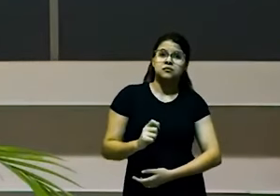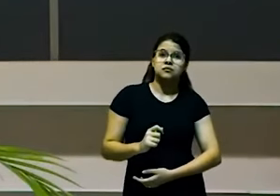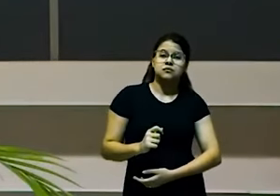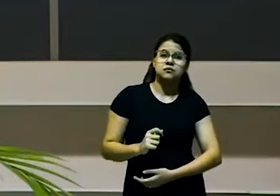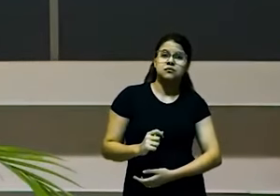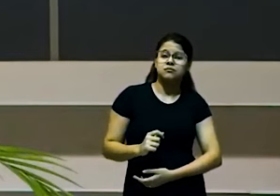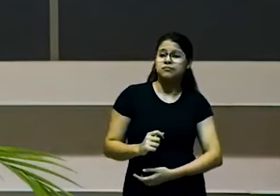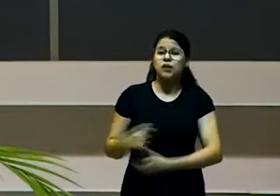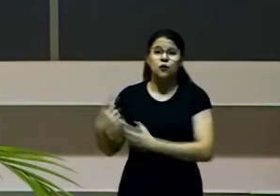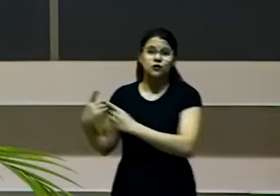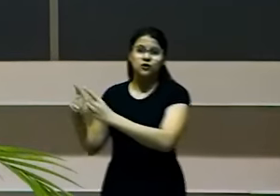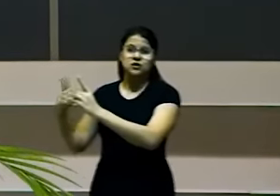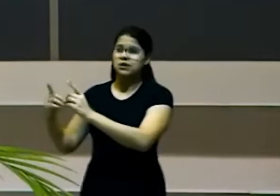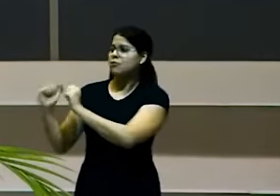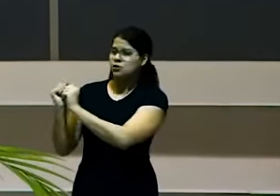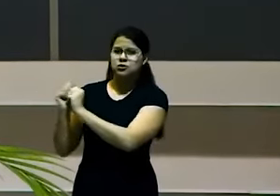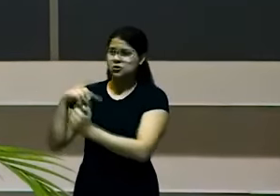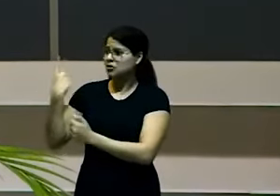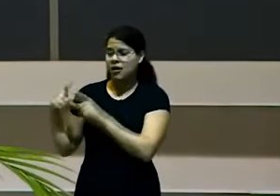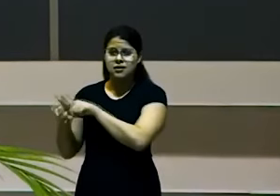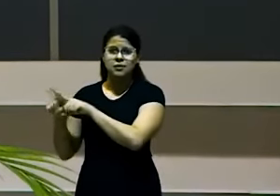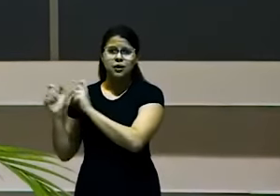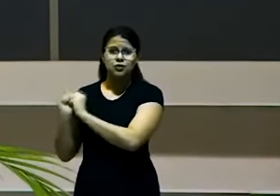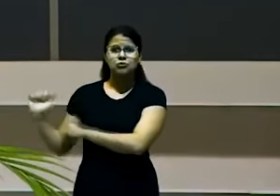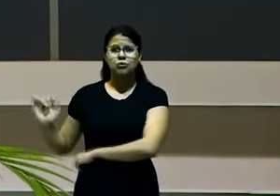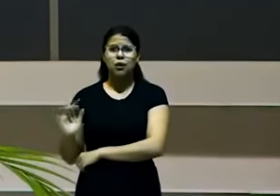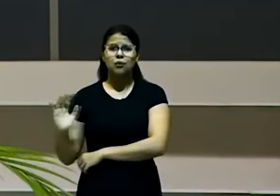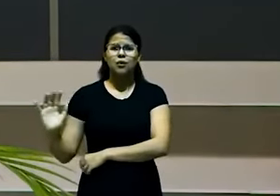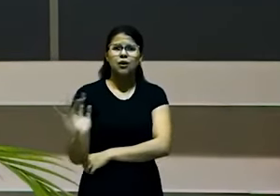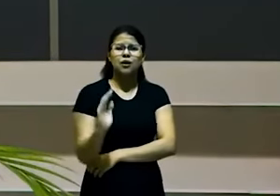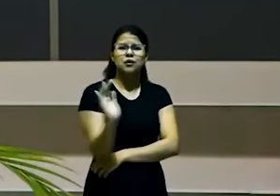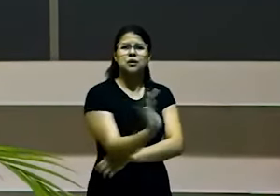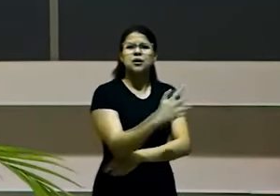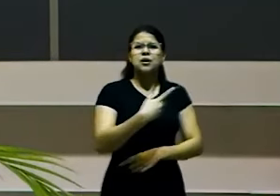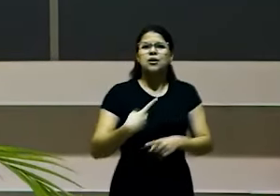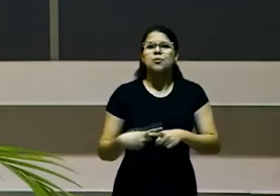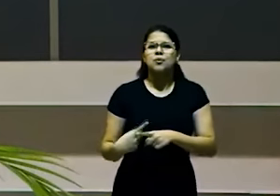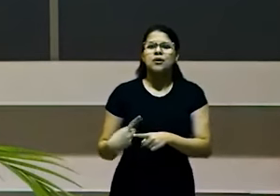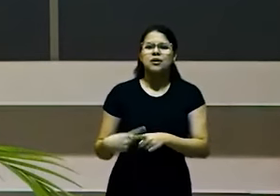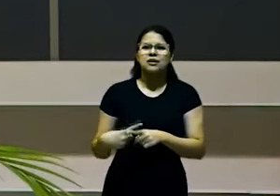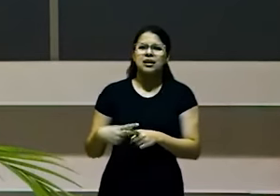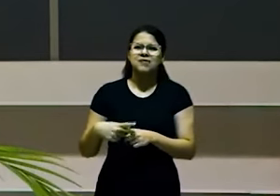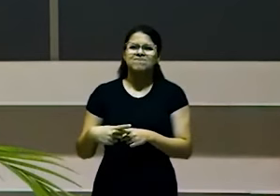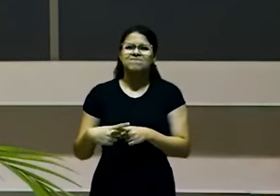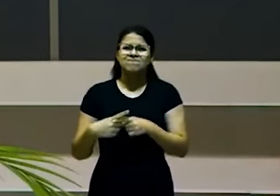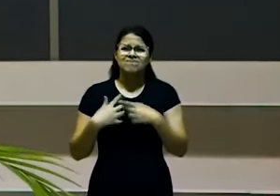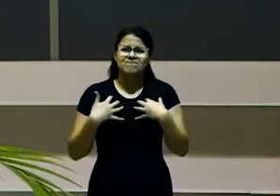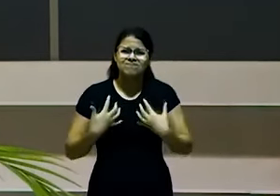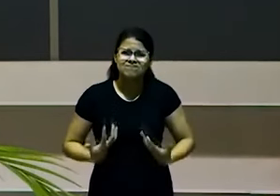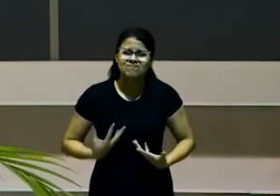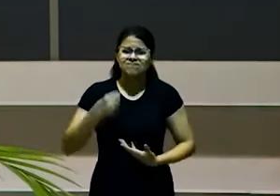assim a gente vai também porque ele tinha espírito de liderança e nós que somos da